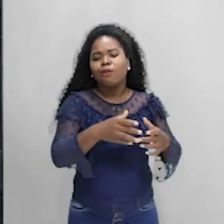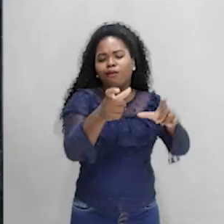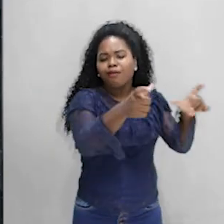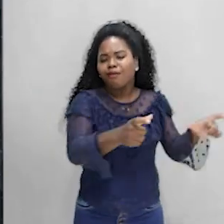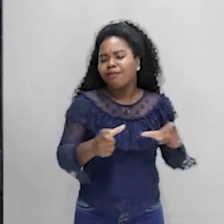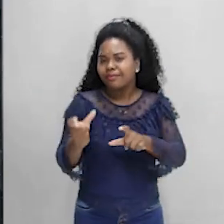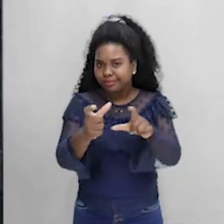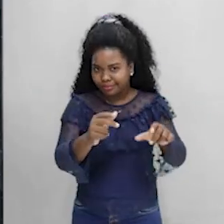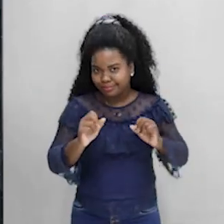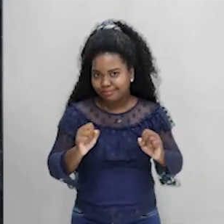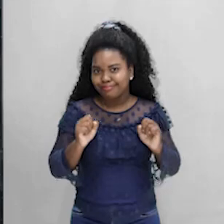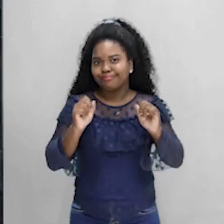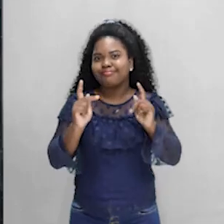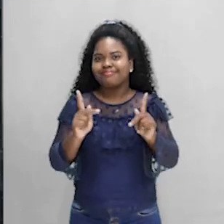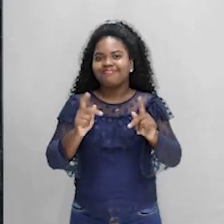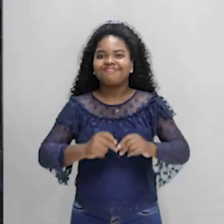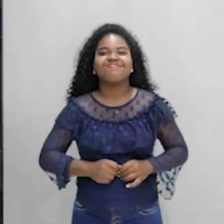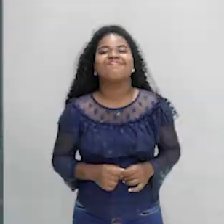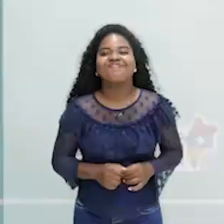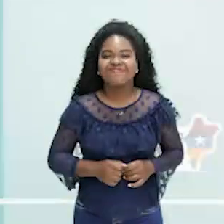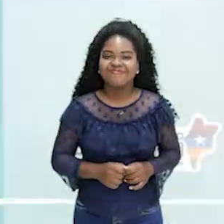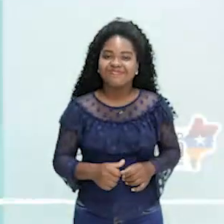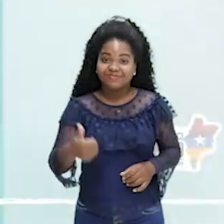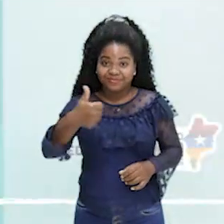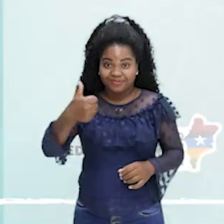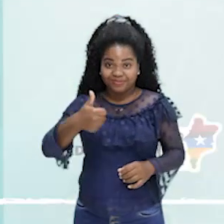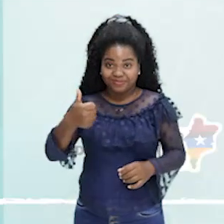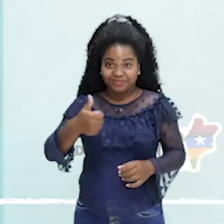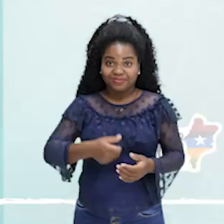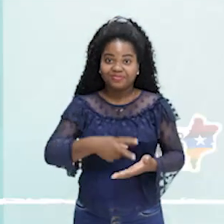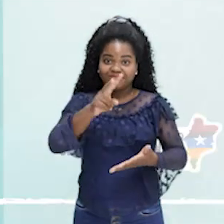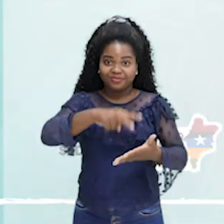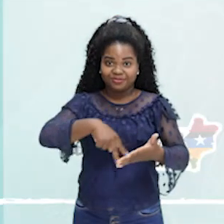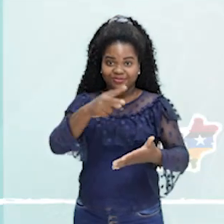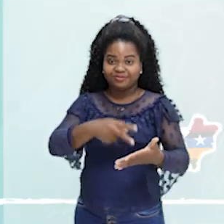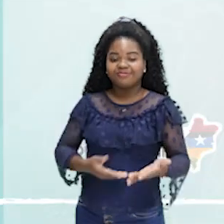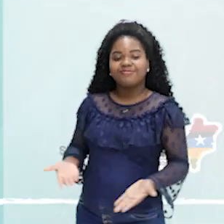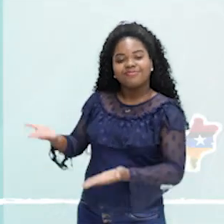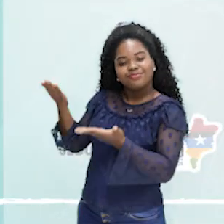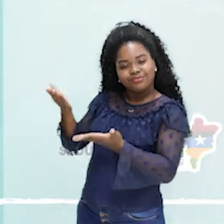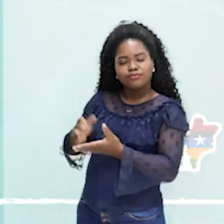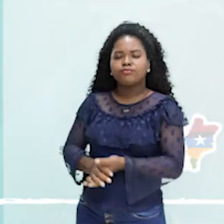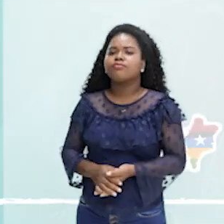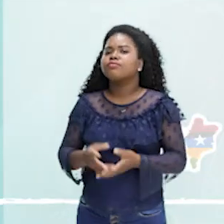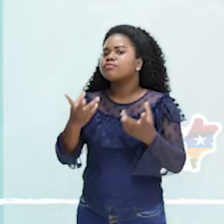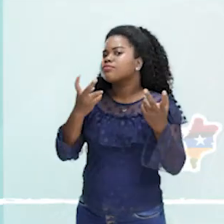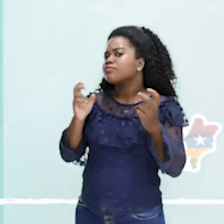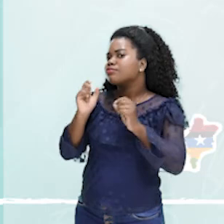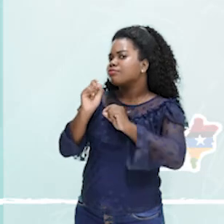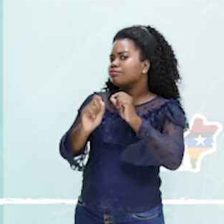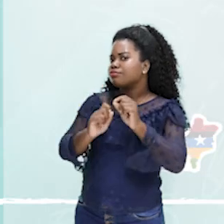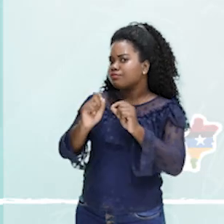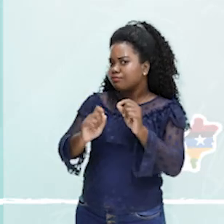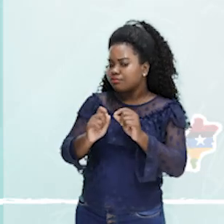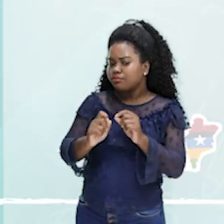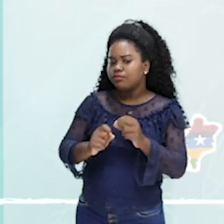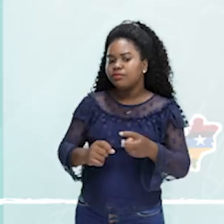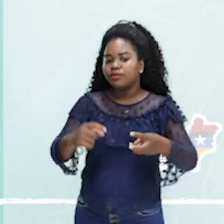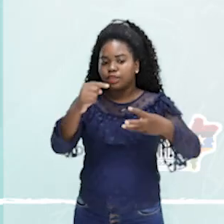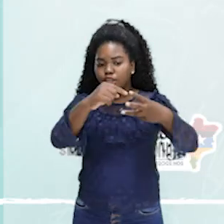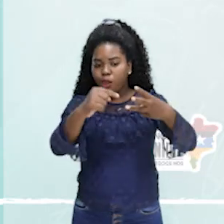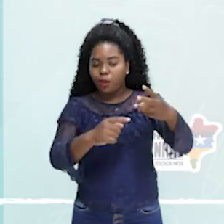você puder nos assistir, ok? Vamos para a primeira questão? Você está observando aí, no caso eu tenho